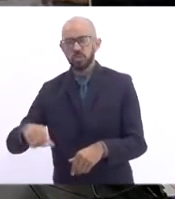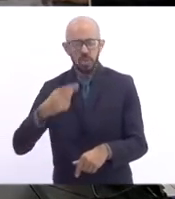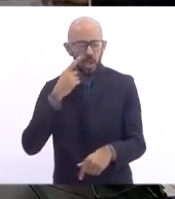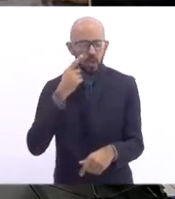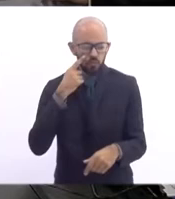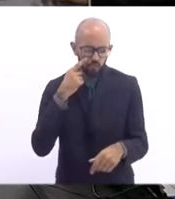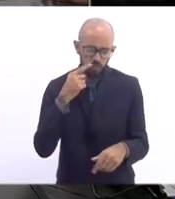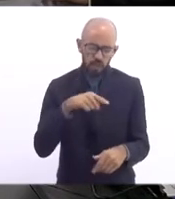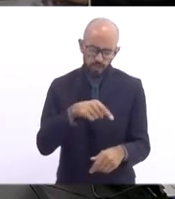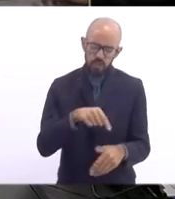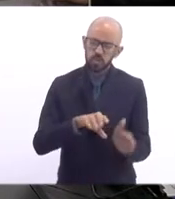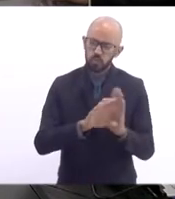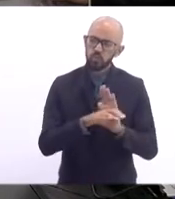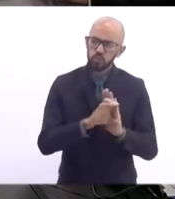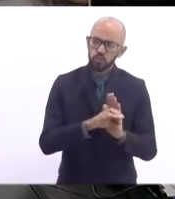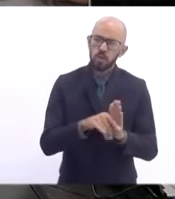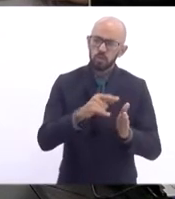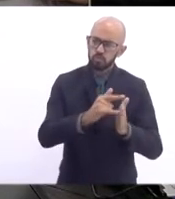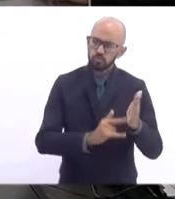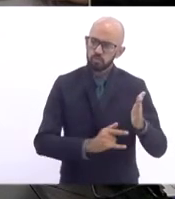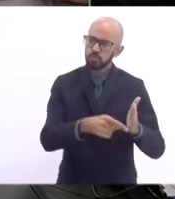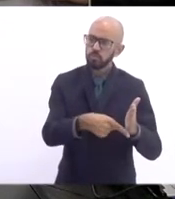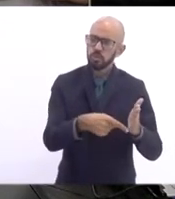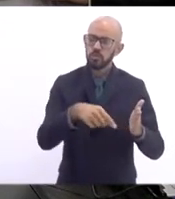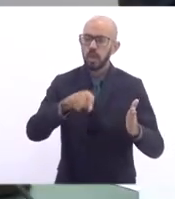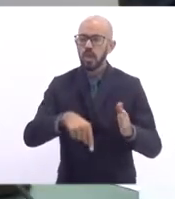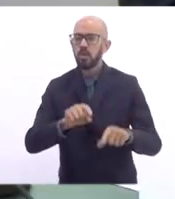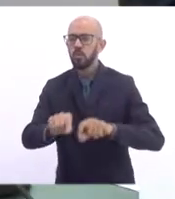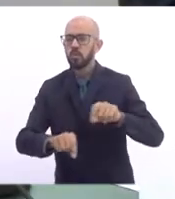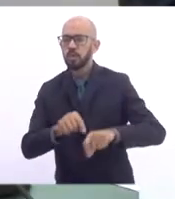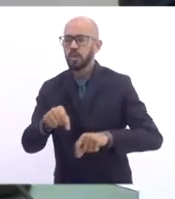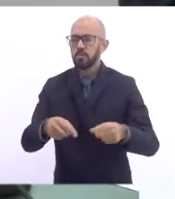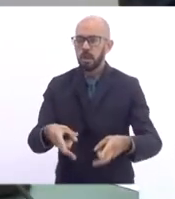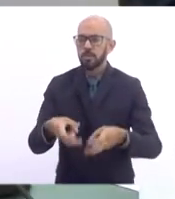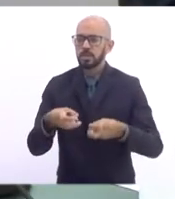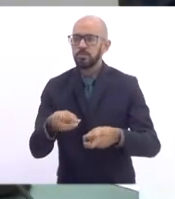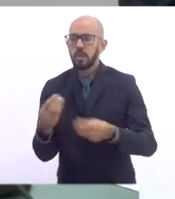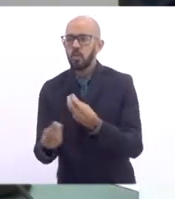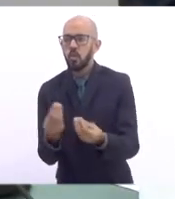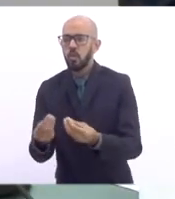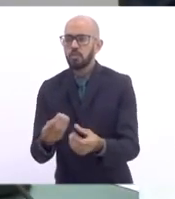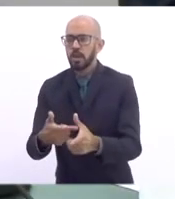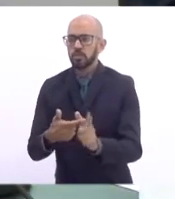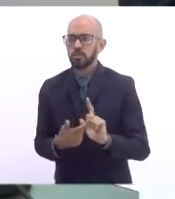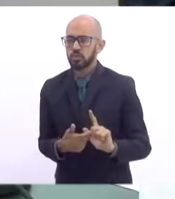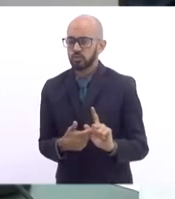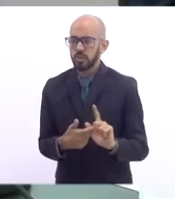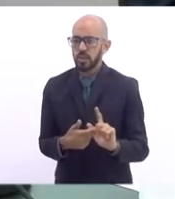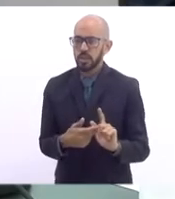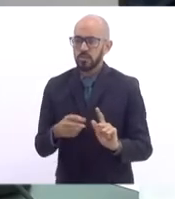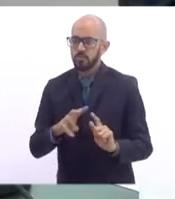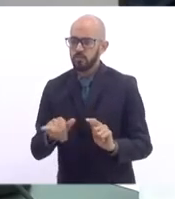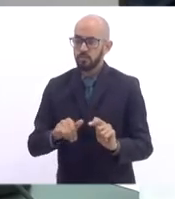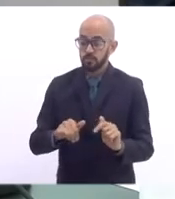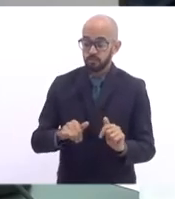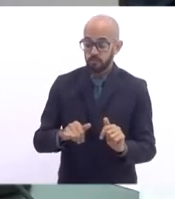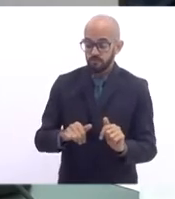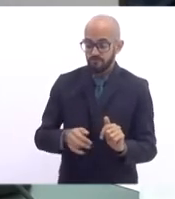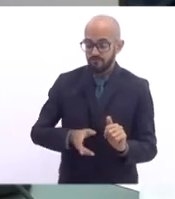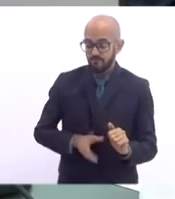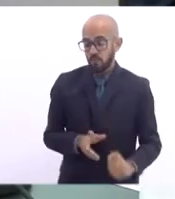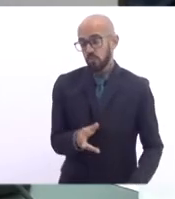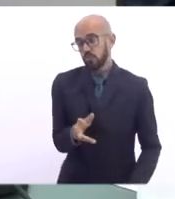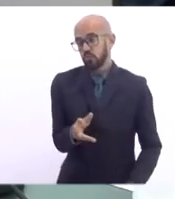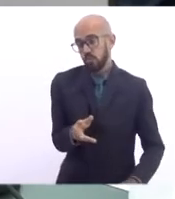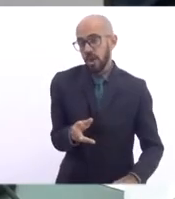mostrou é são para ver como é que a dívida vai vai se comportar né